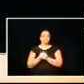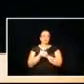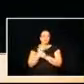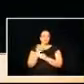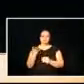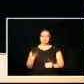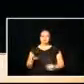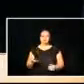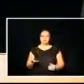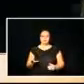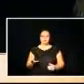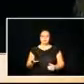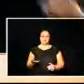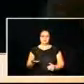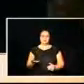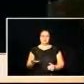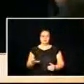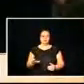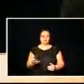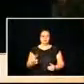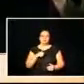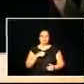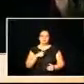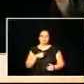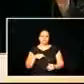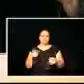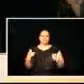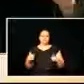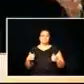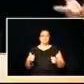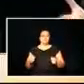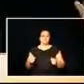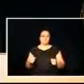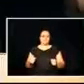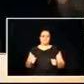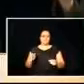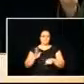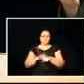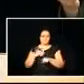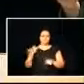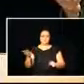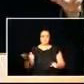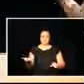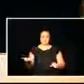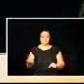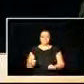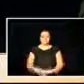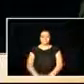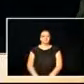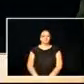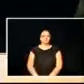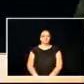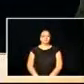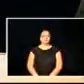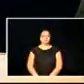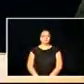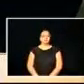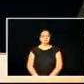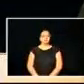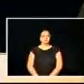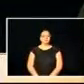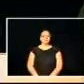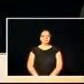nós entendemos que é necessário, porque é o gerente, é o gestor daquela pasta, daquele segmento. Agora, se você começar a